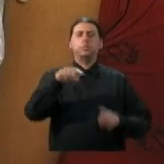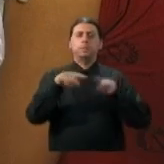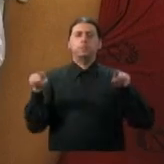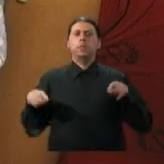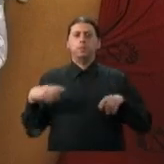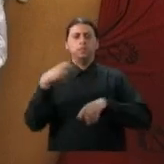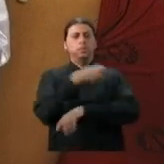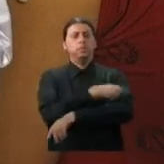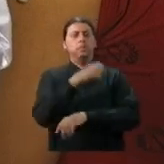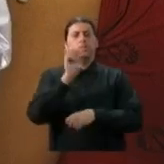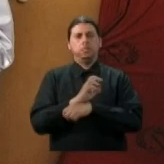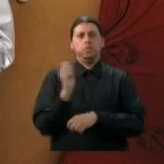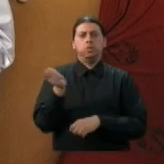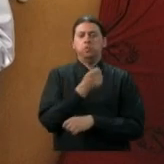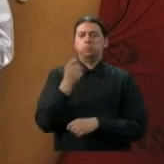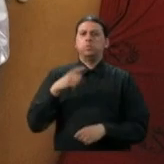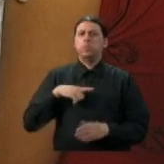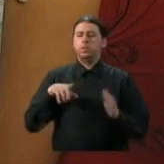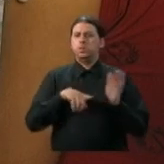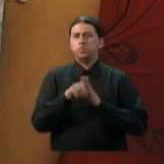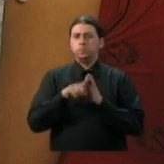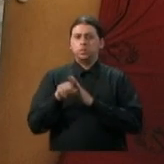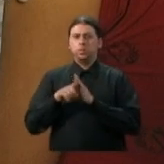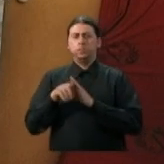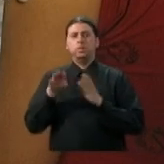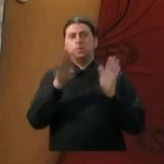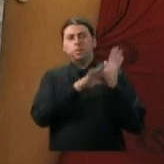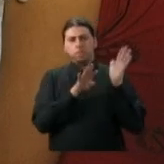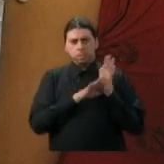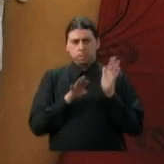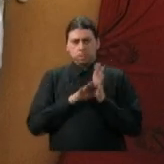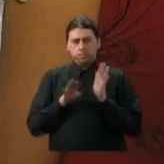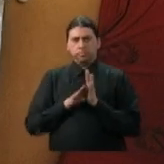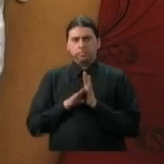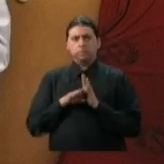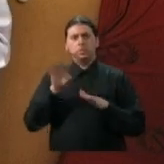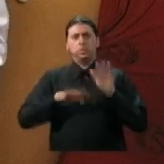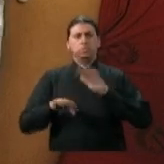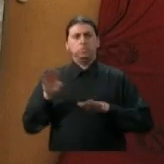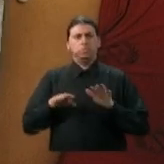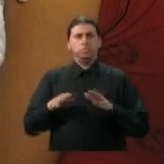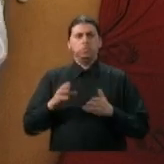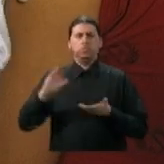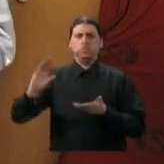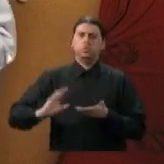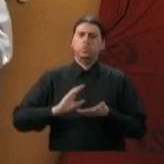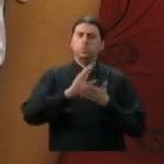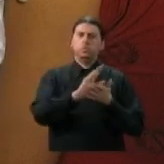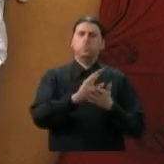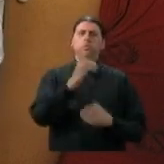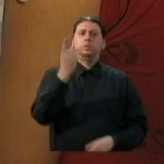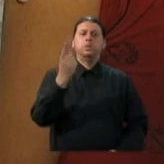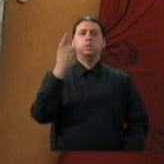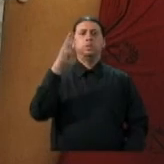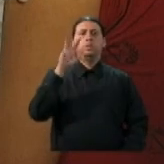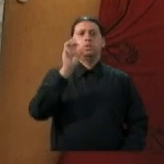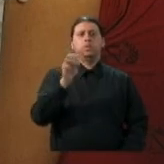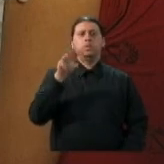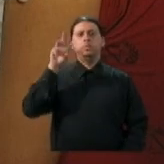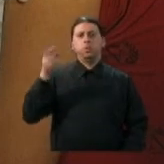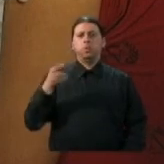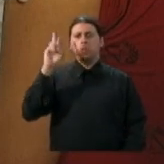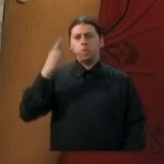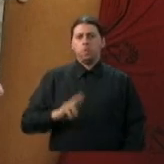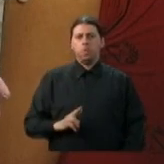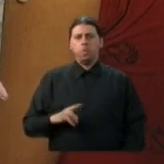no estado, o investimento do programa de imunizações chega a 130 milhões de reais todo ano. 90%